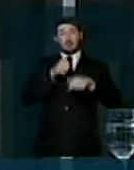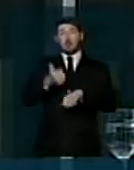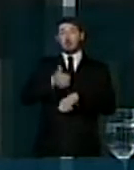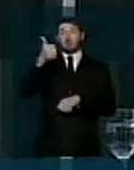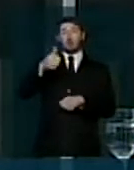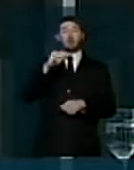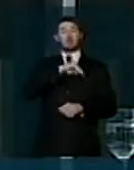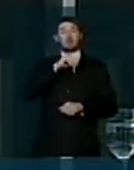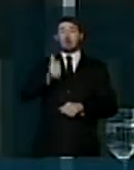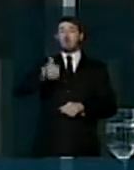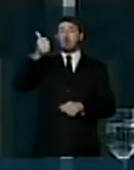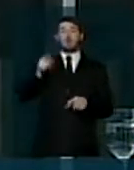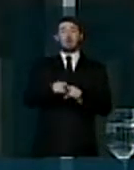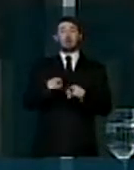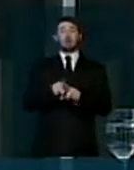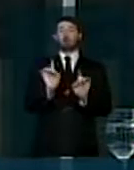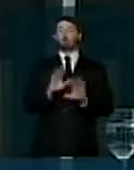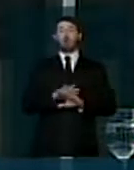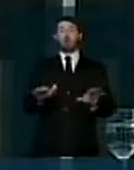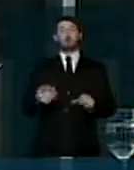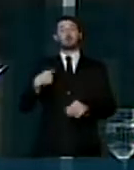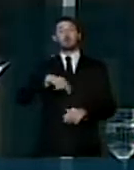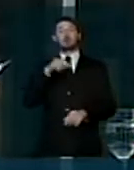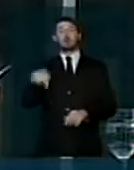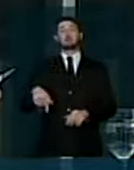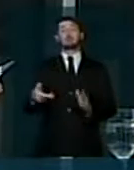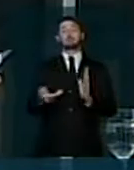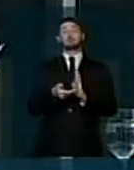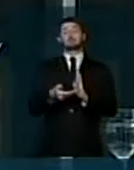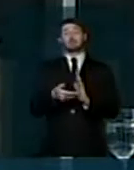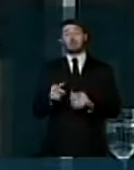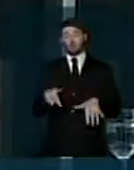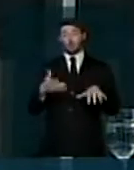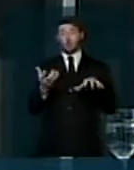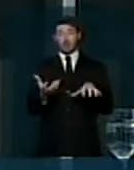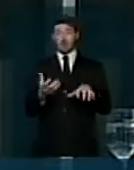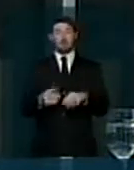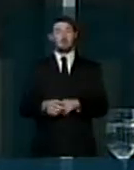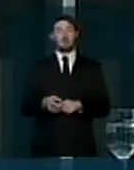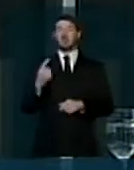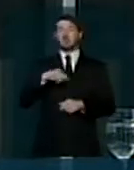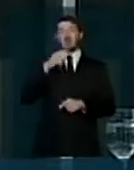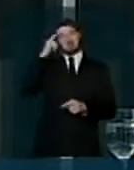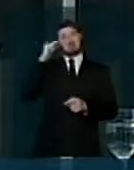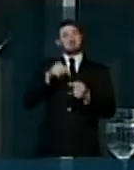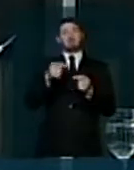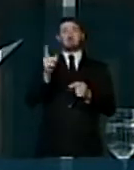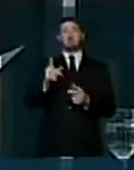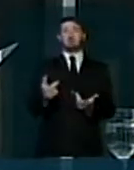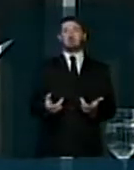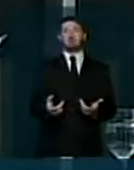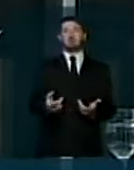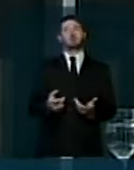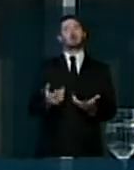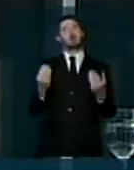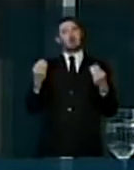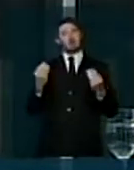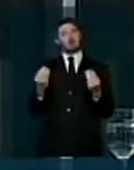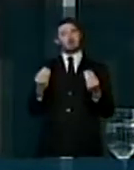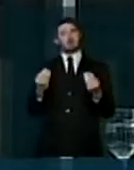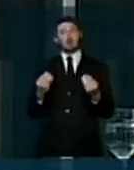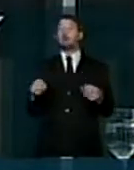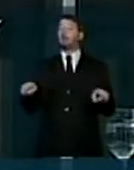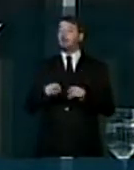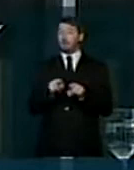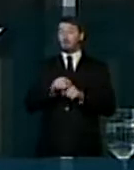e melhoria salarial. E nós aqui no Congresso Nacional, nós não compactuamos com isso. Outro ponto importante, senhor